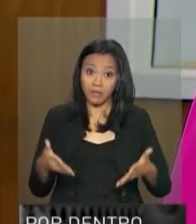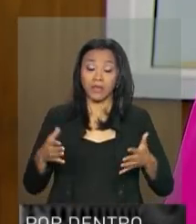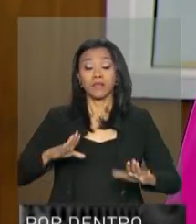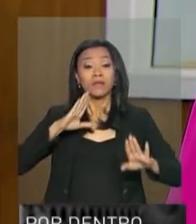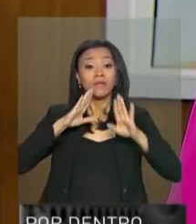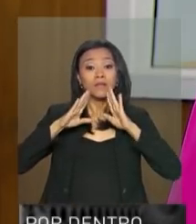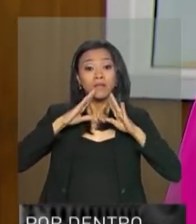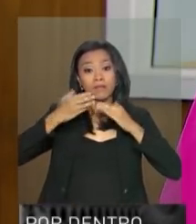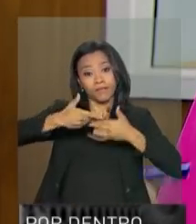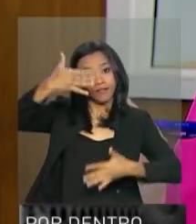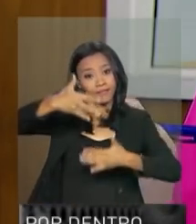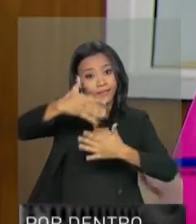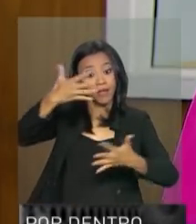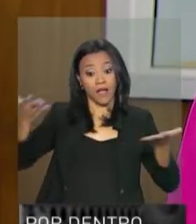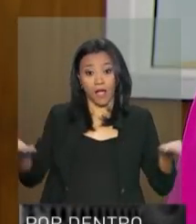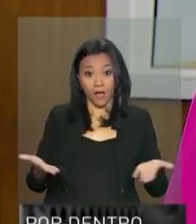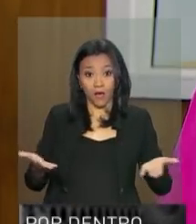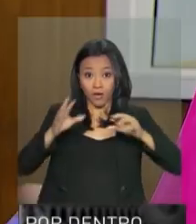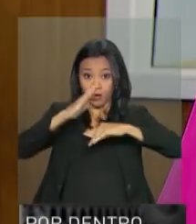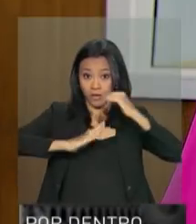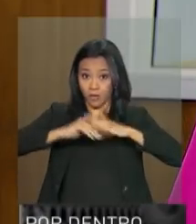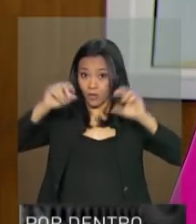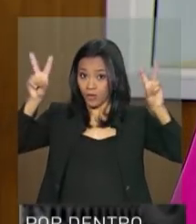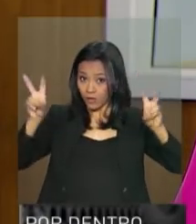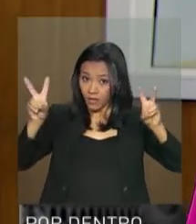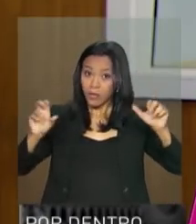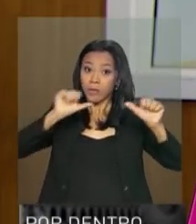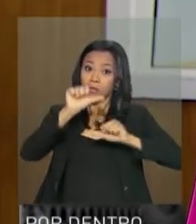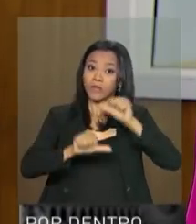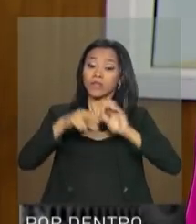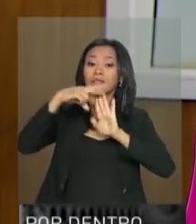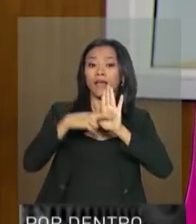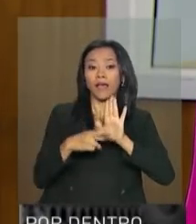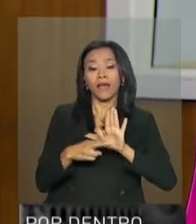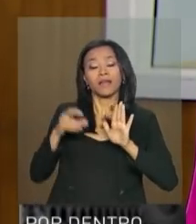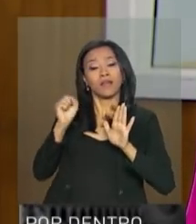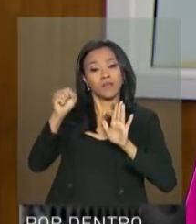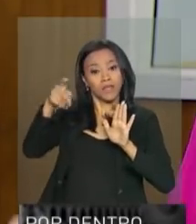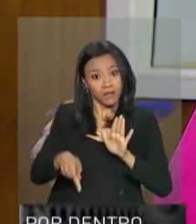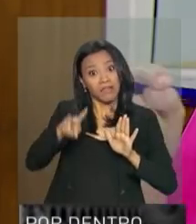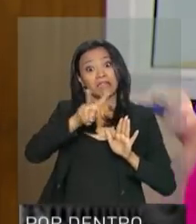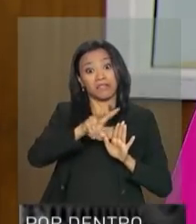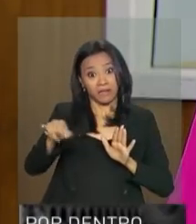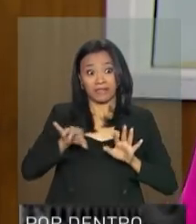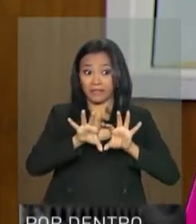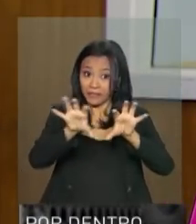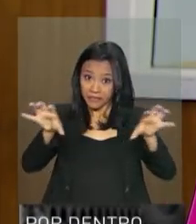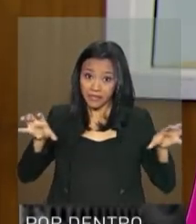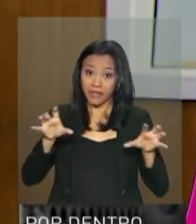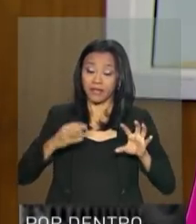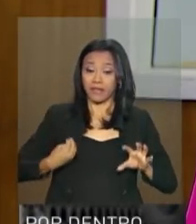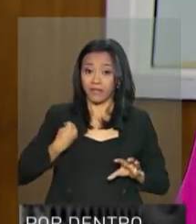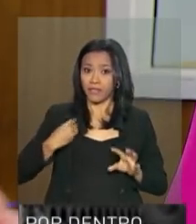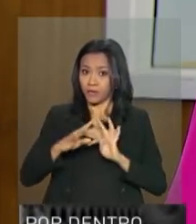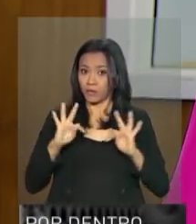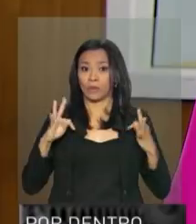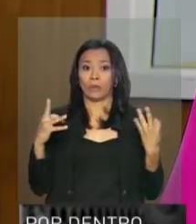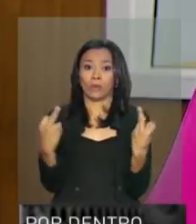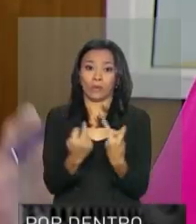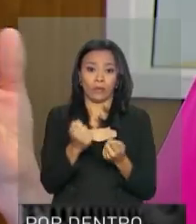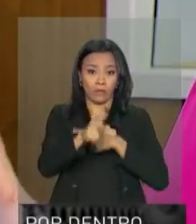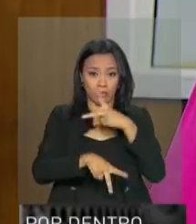nessa edição a gente vai falar sobre a reforma da Previdência, que é um tema que vai mexer com a vida de todos os brasileiros, de quem já está no mercado de trabalho e